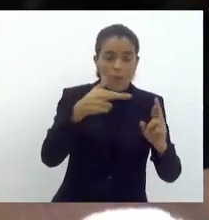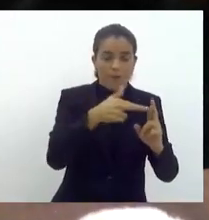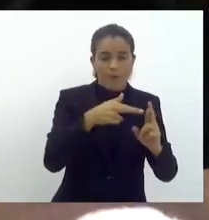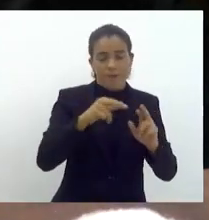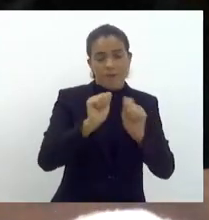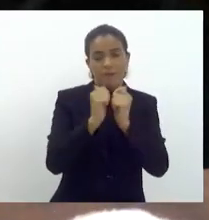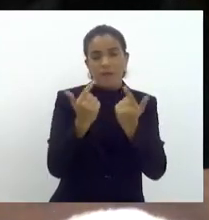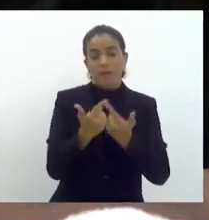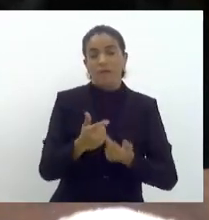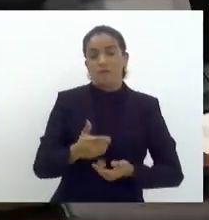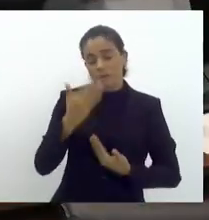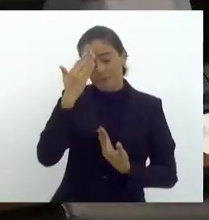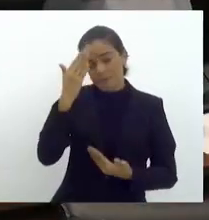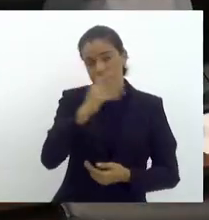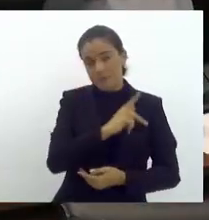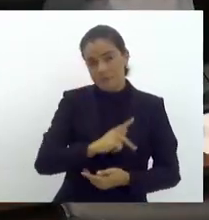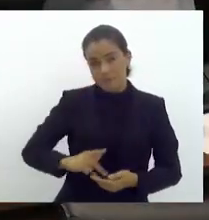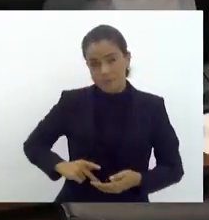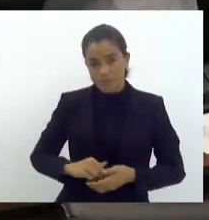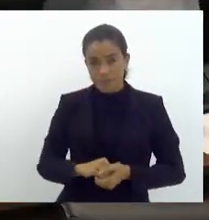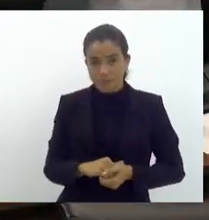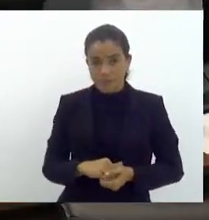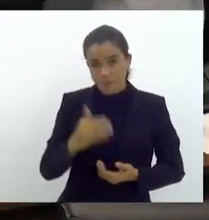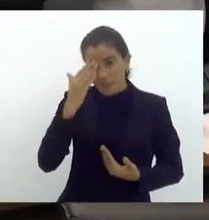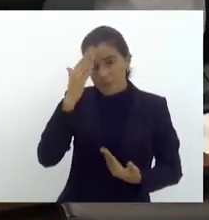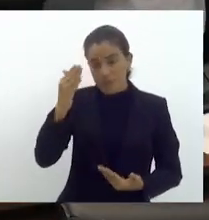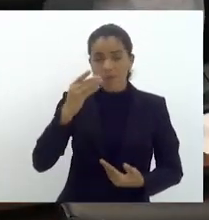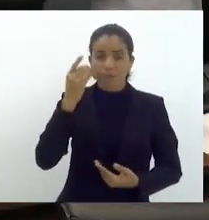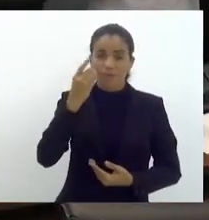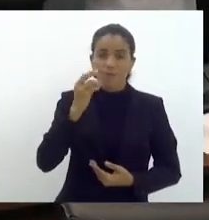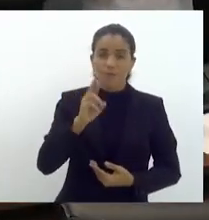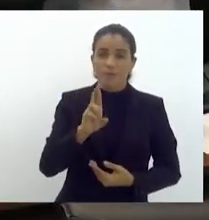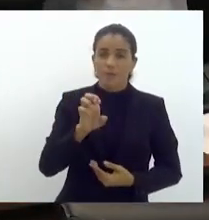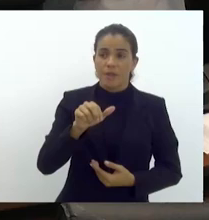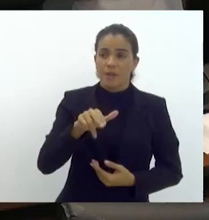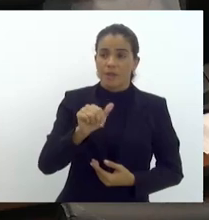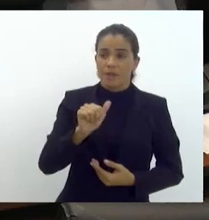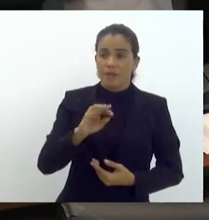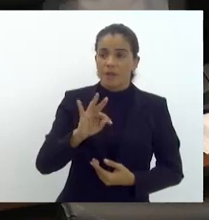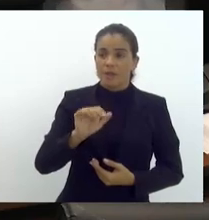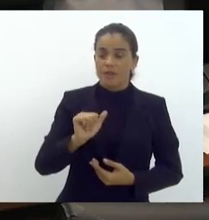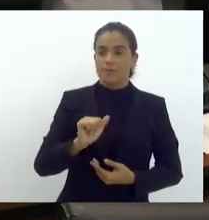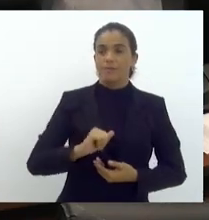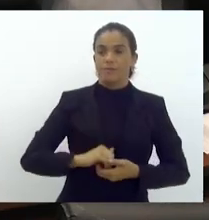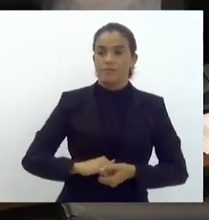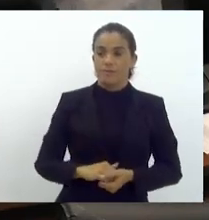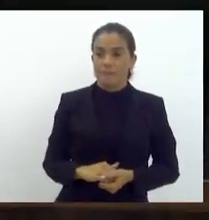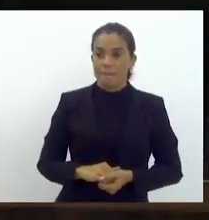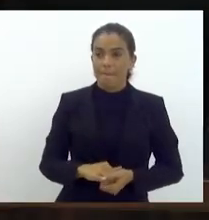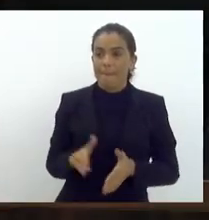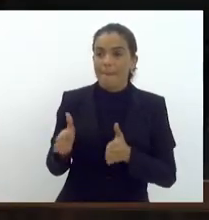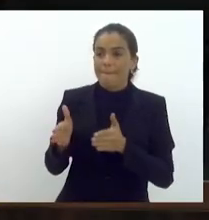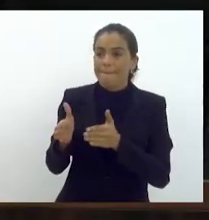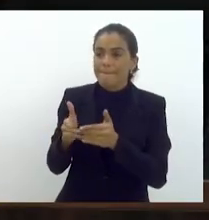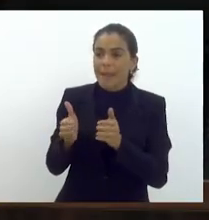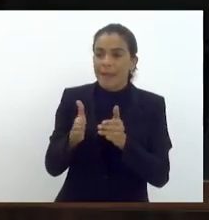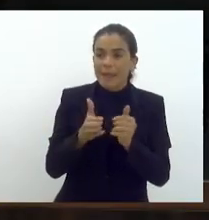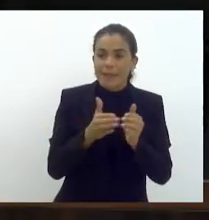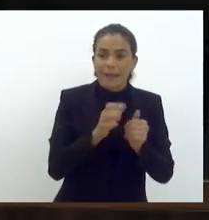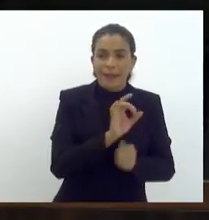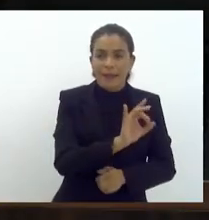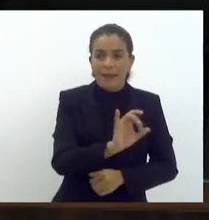obrigada senhor presidente Obrigado deputada Renata Presidente Vieira e pede a cada Nobre